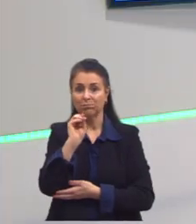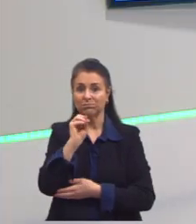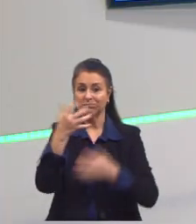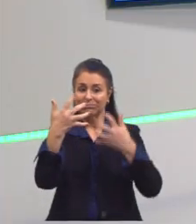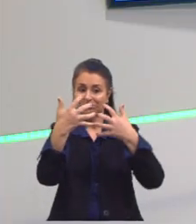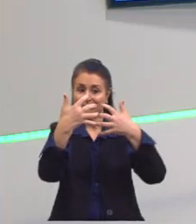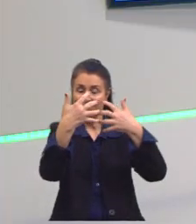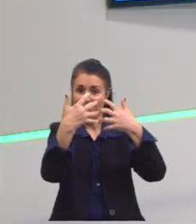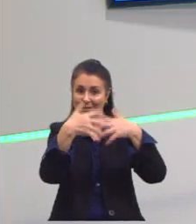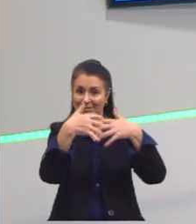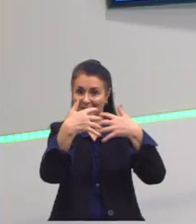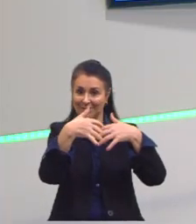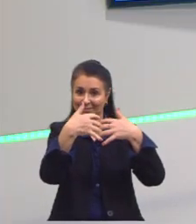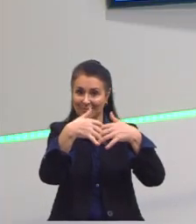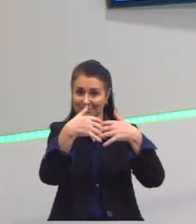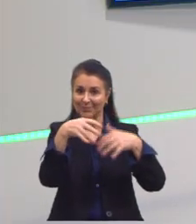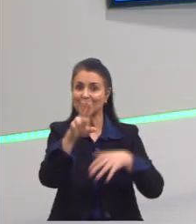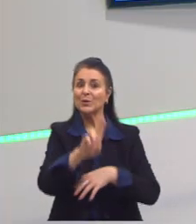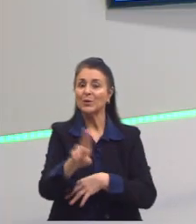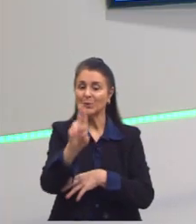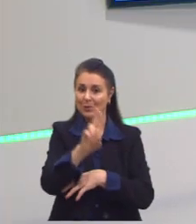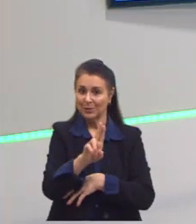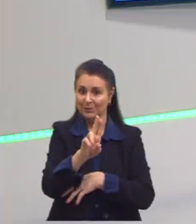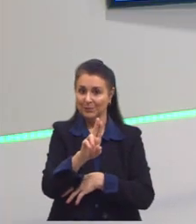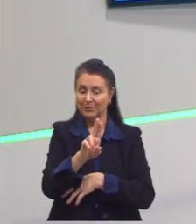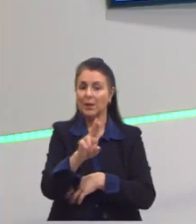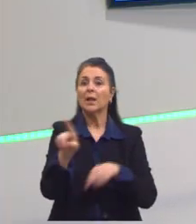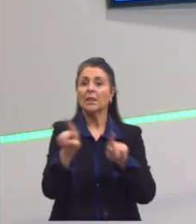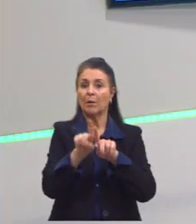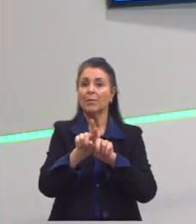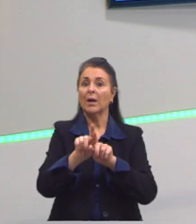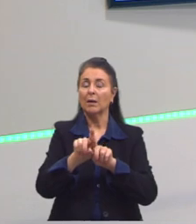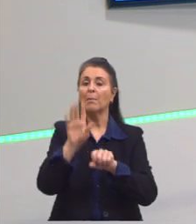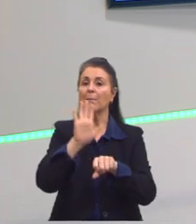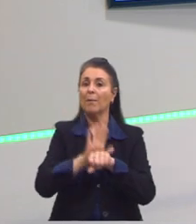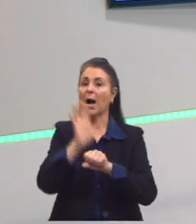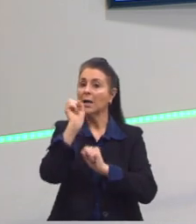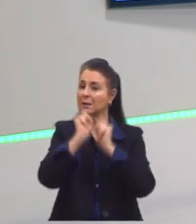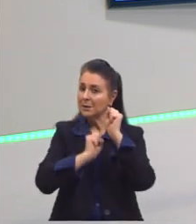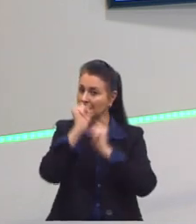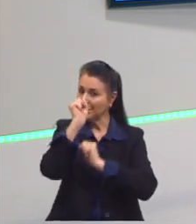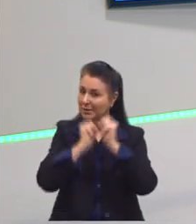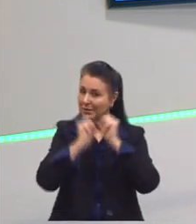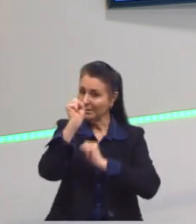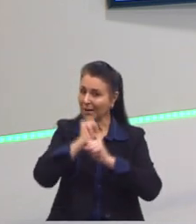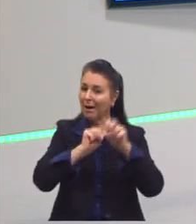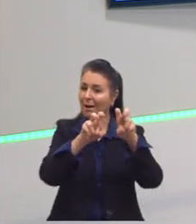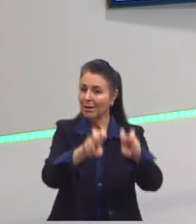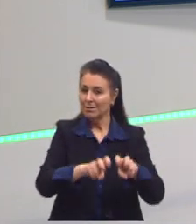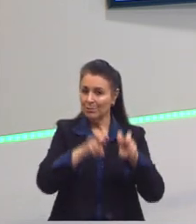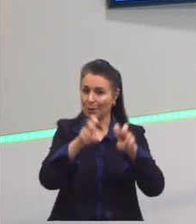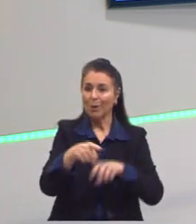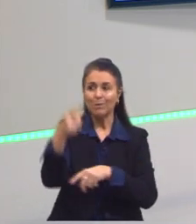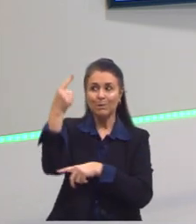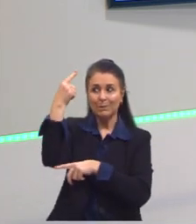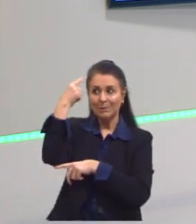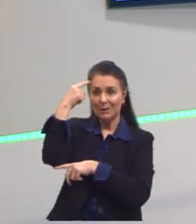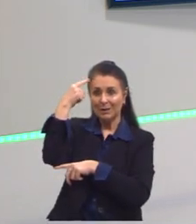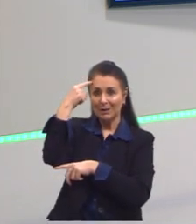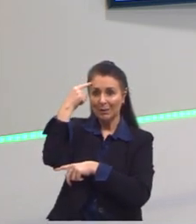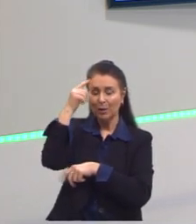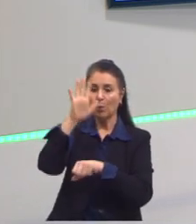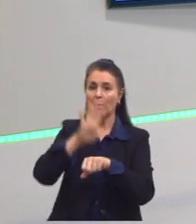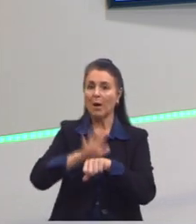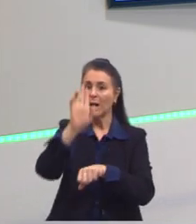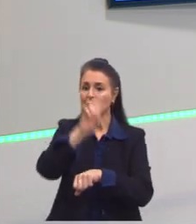mecanizar a Oi desculpa industrializar essa agricultura né pensamento de